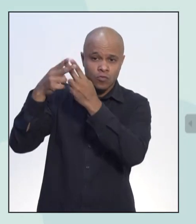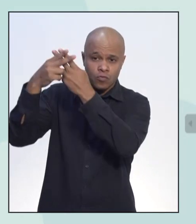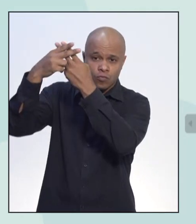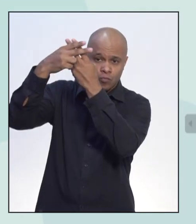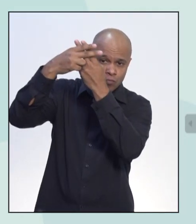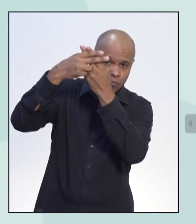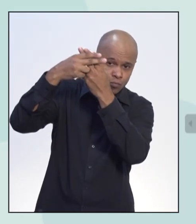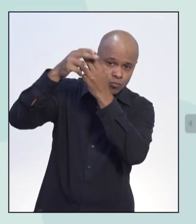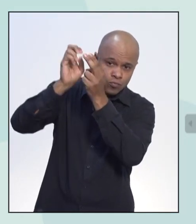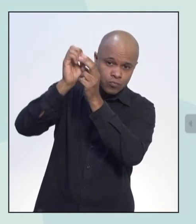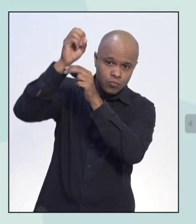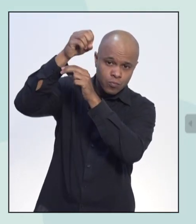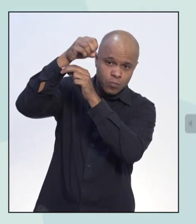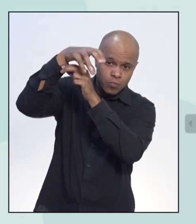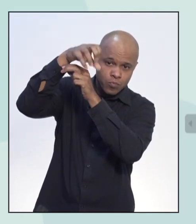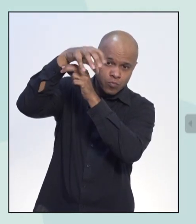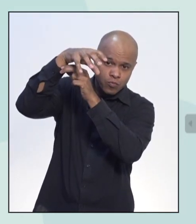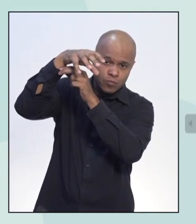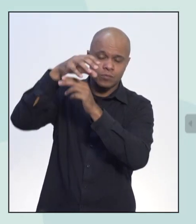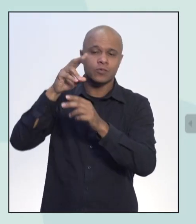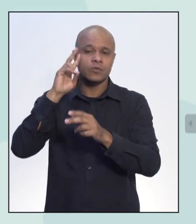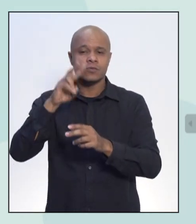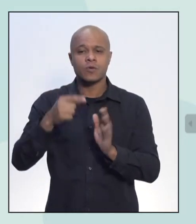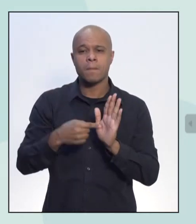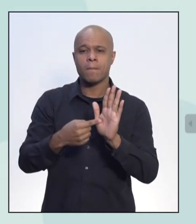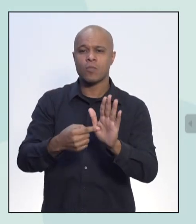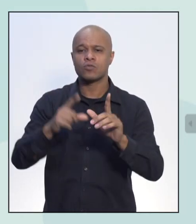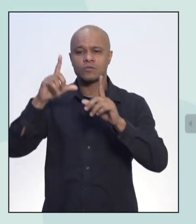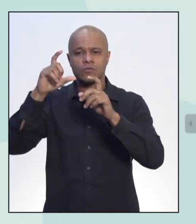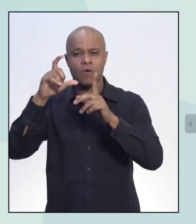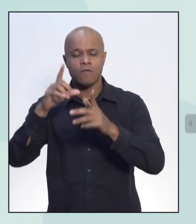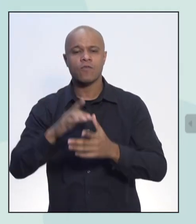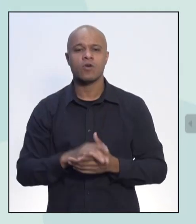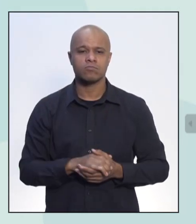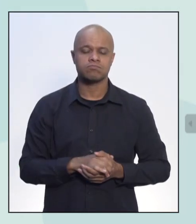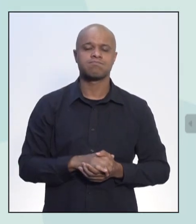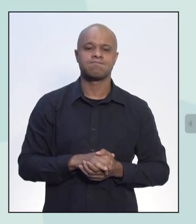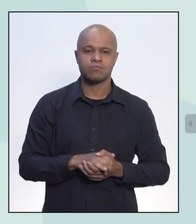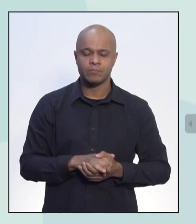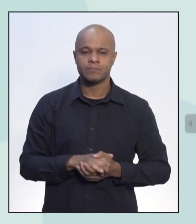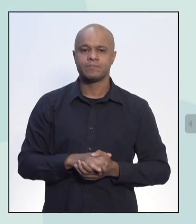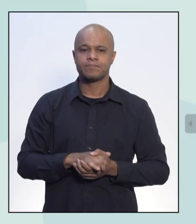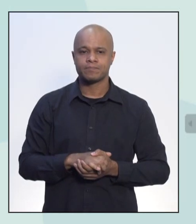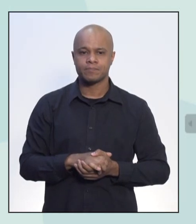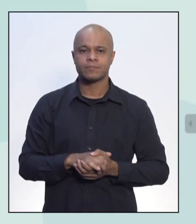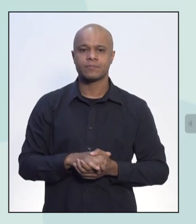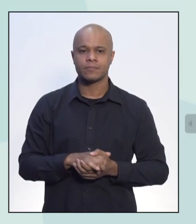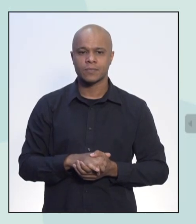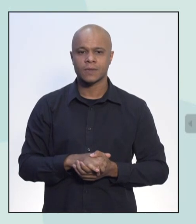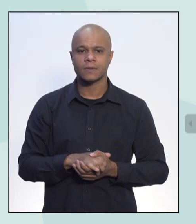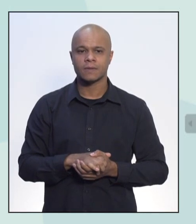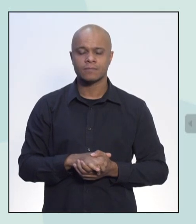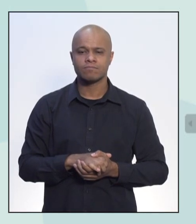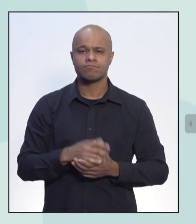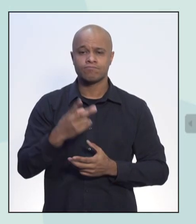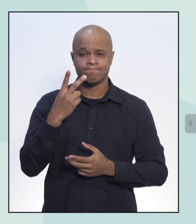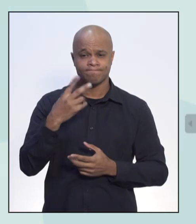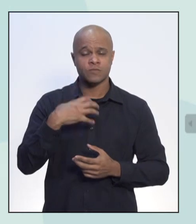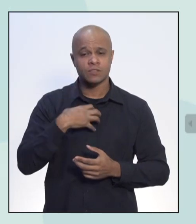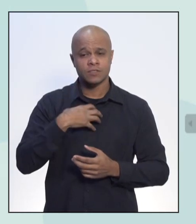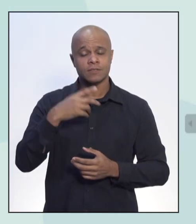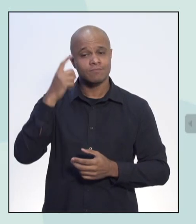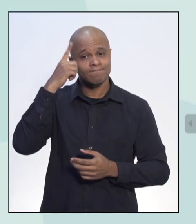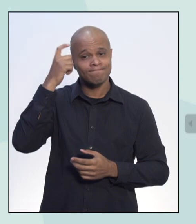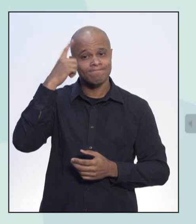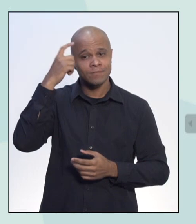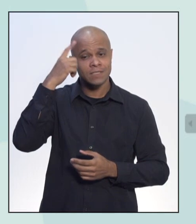a poeira subindo aí por causa da queda e do colapso aí, como mostra aí as duas torres gêmeas, né? Então, para vocês terem uma